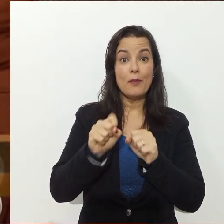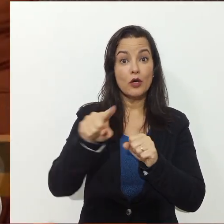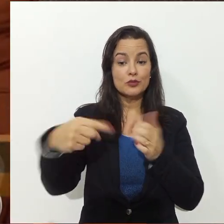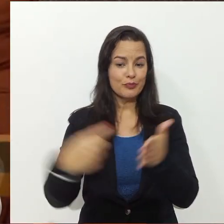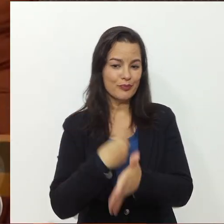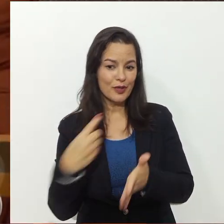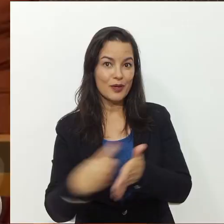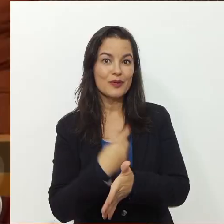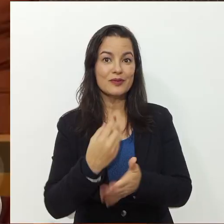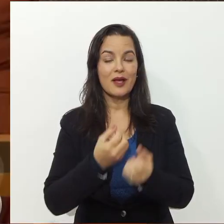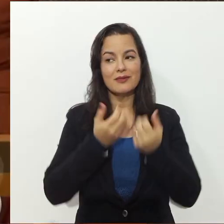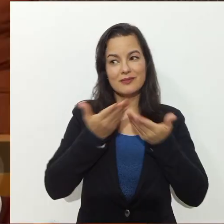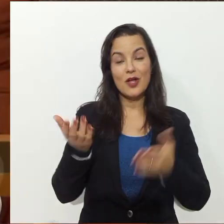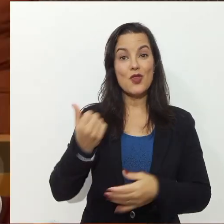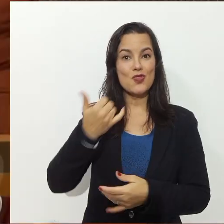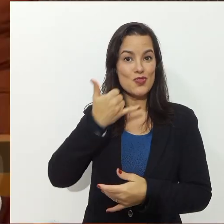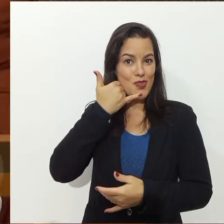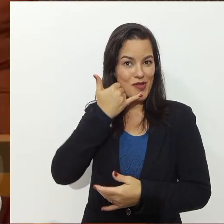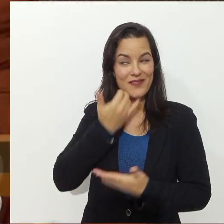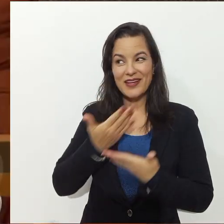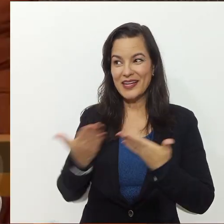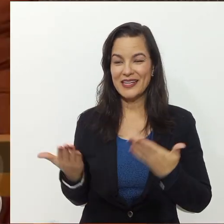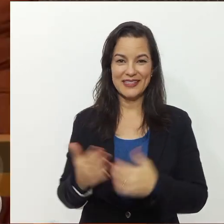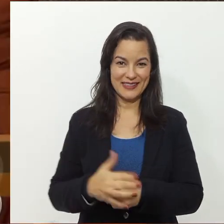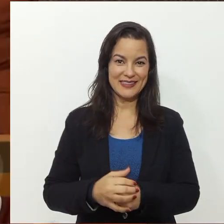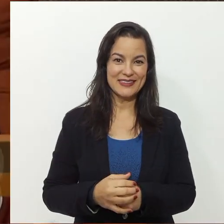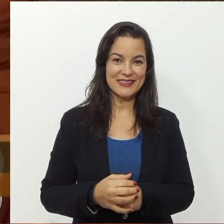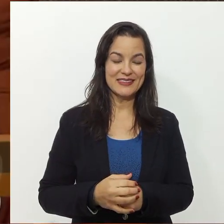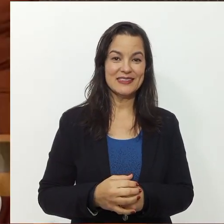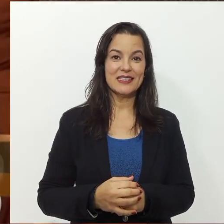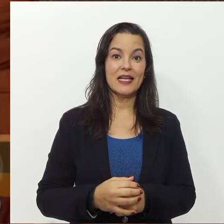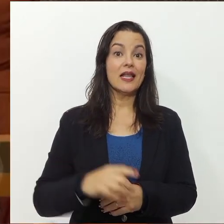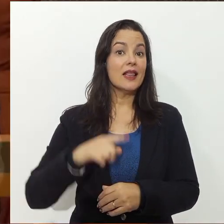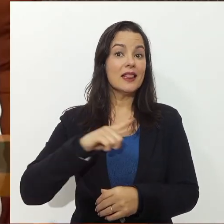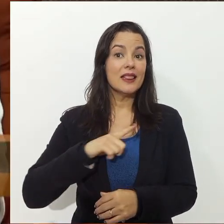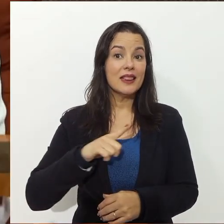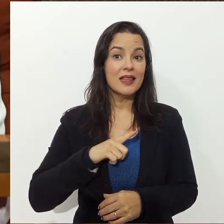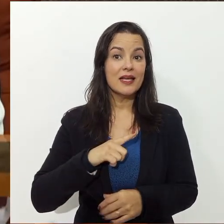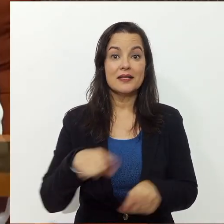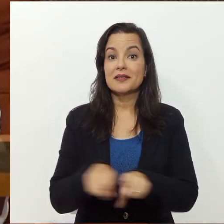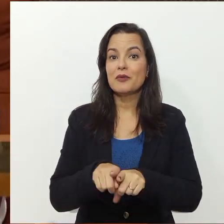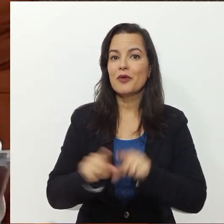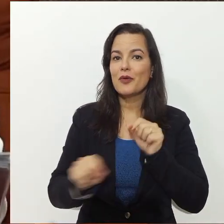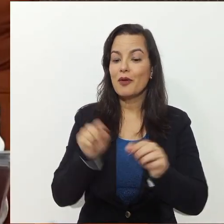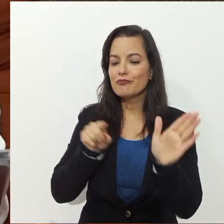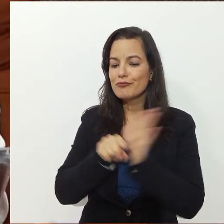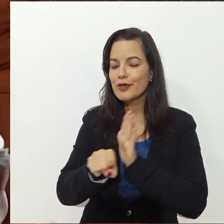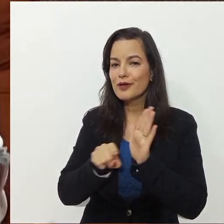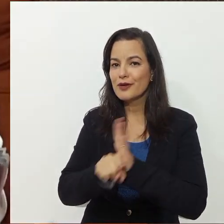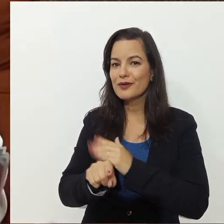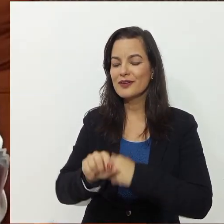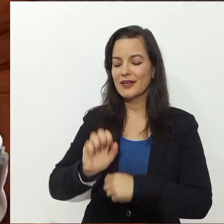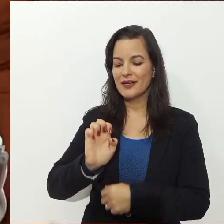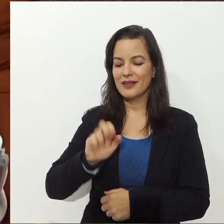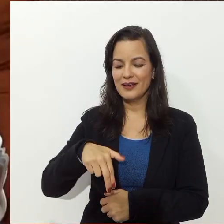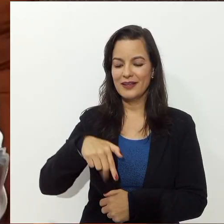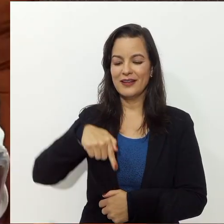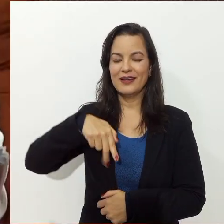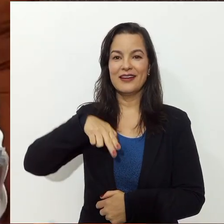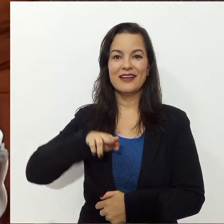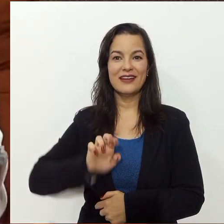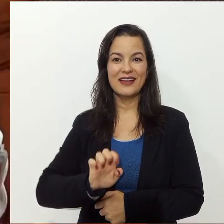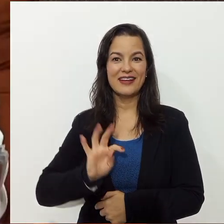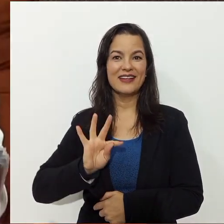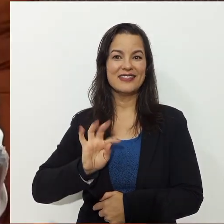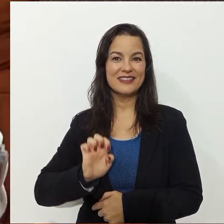Operadora 11 3337 5886. E nós temos a nossa clássica enquete também acontecendo neste exato momento